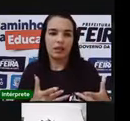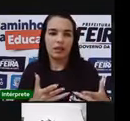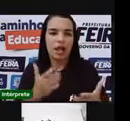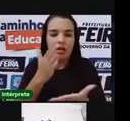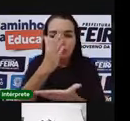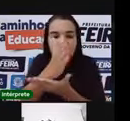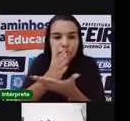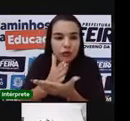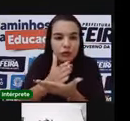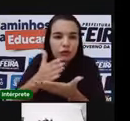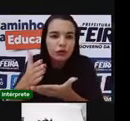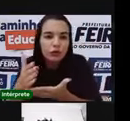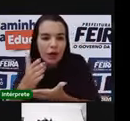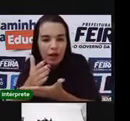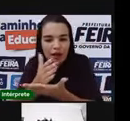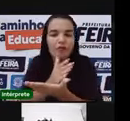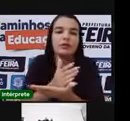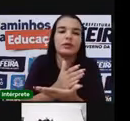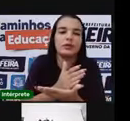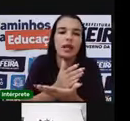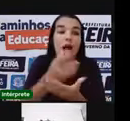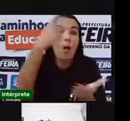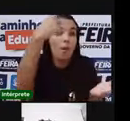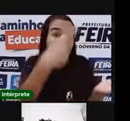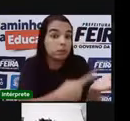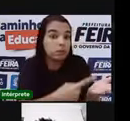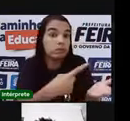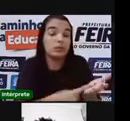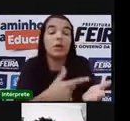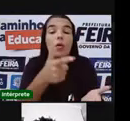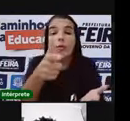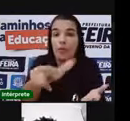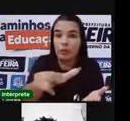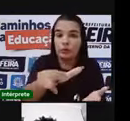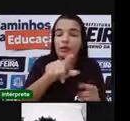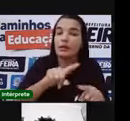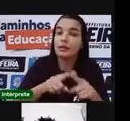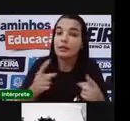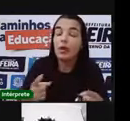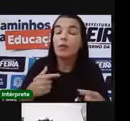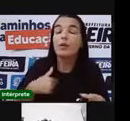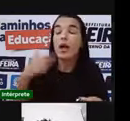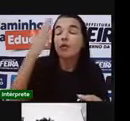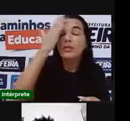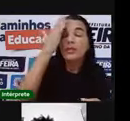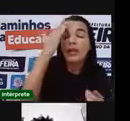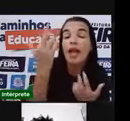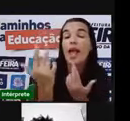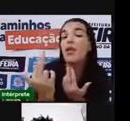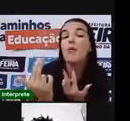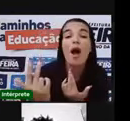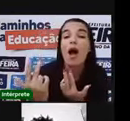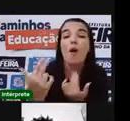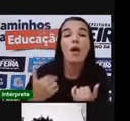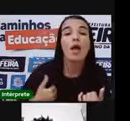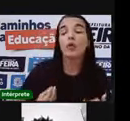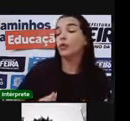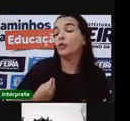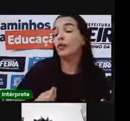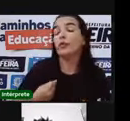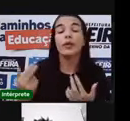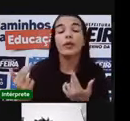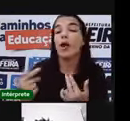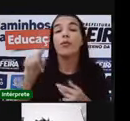de compromisso com a outra. Eu sei que ela também passa pelo que eu passo,